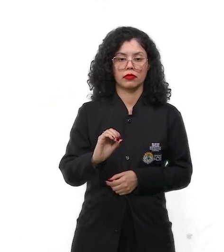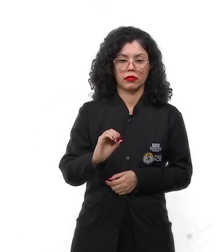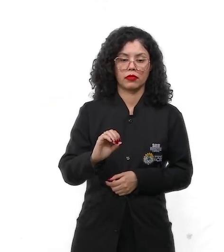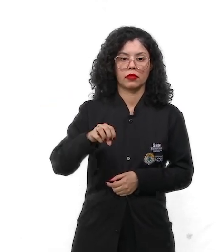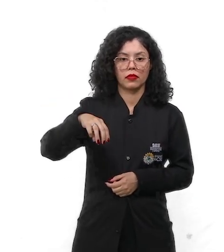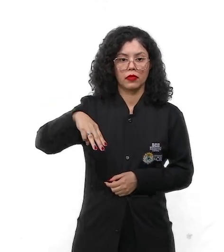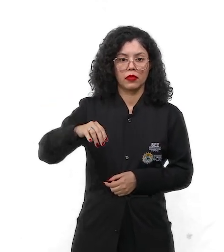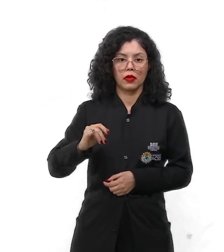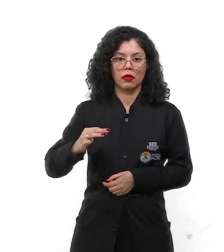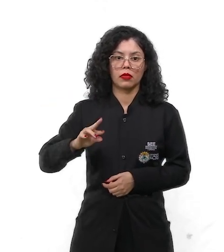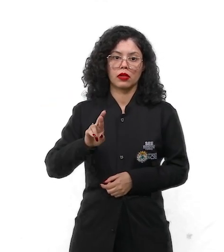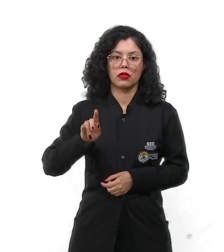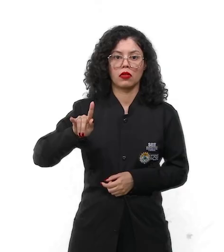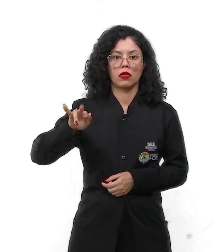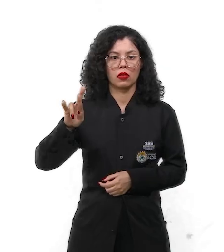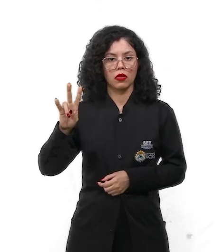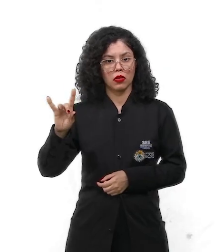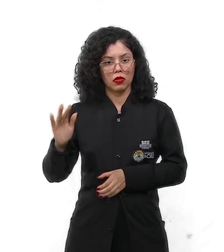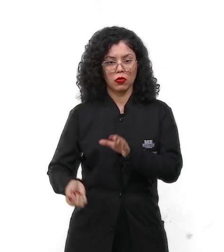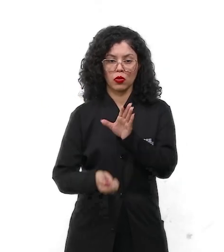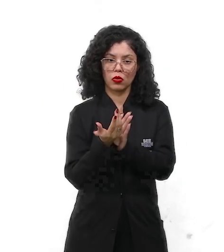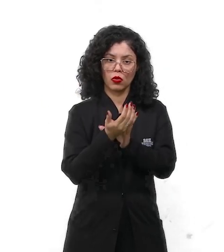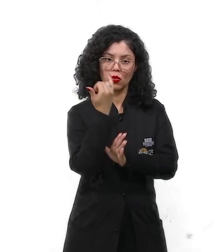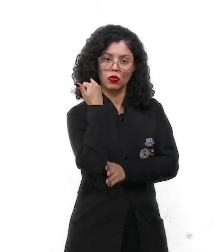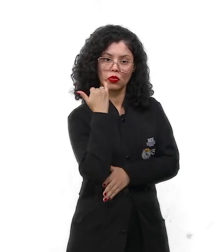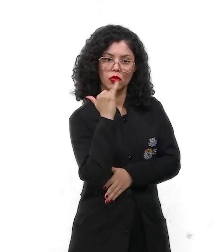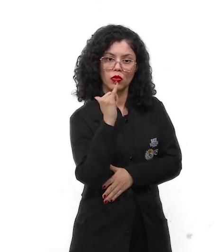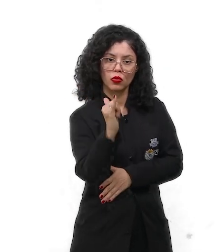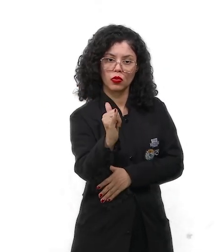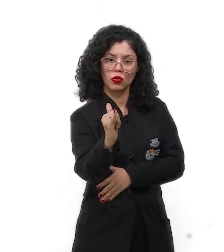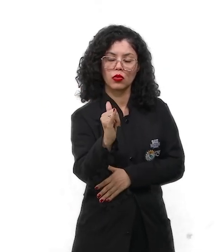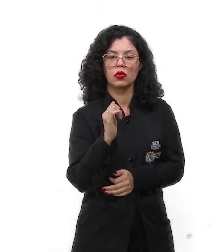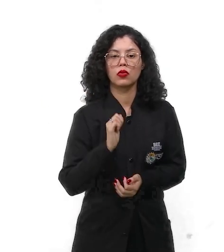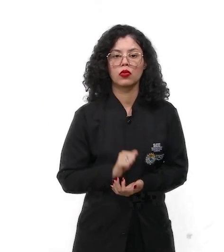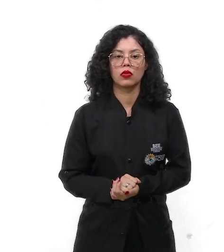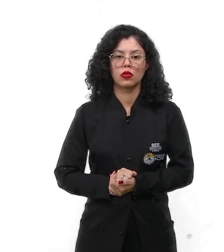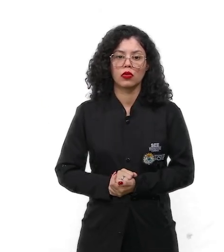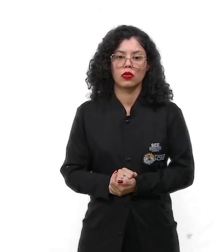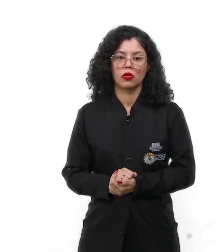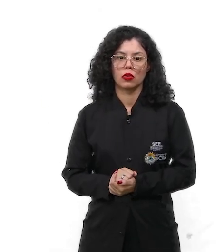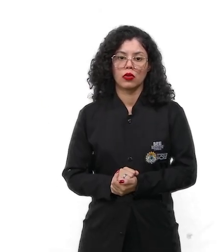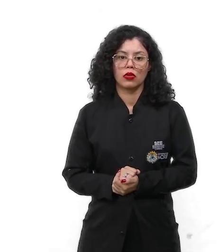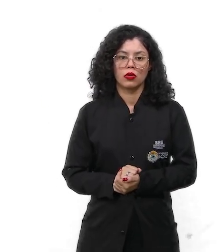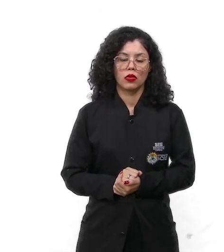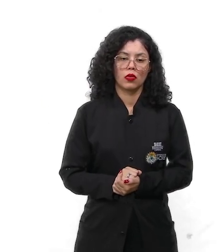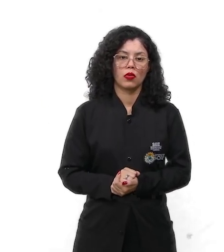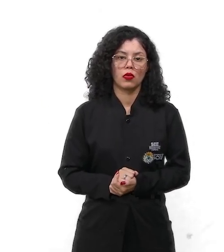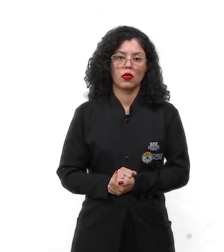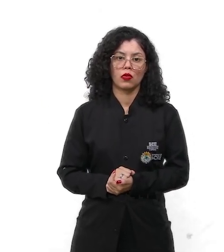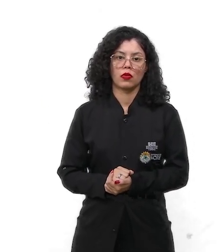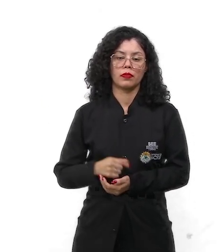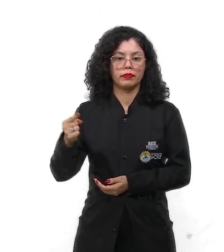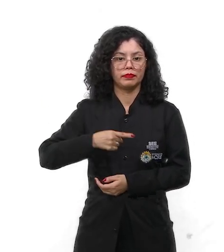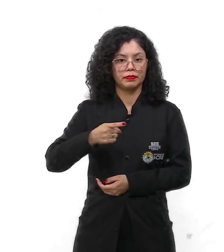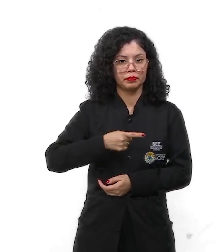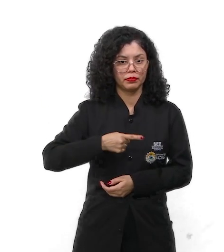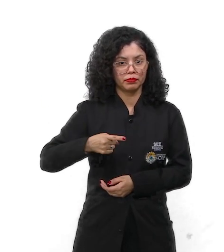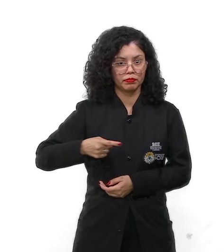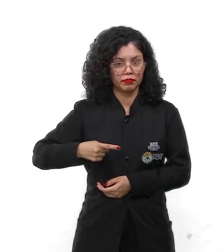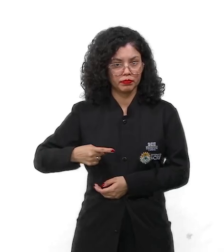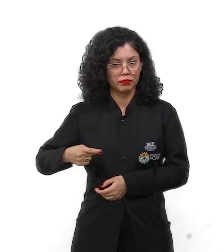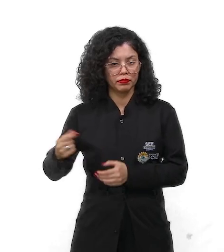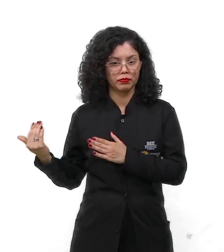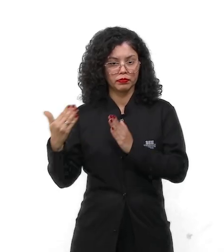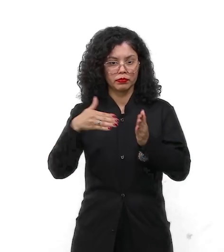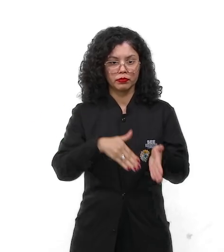na peça intermediária, que vai gerar energia para poder o flagelo chegar até